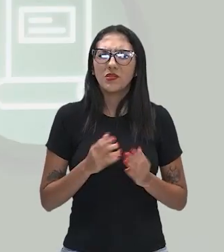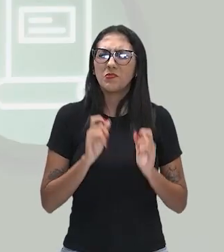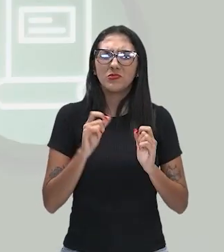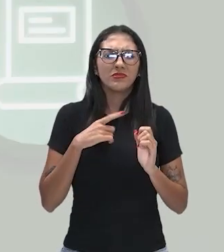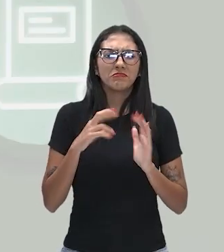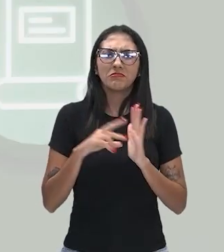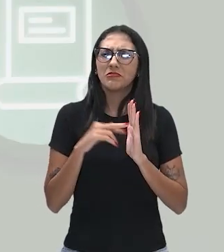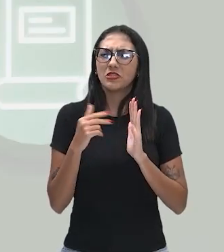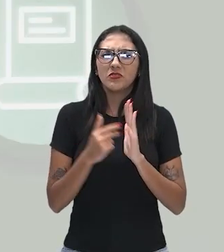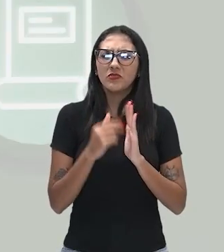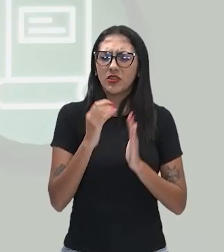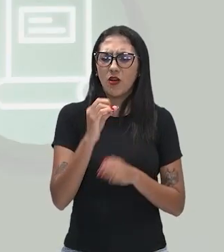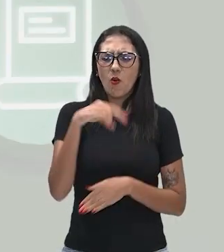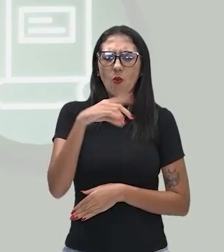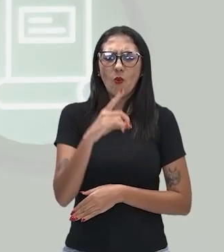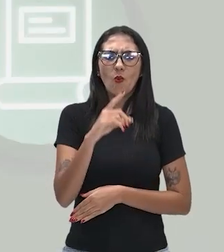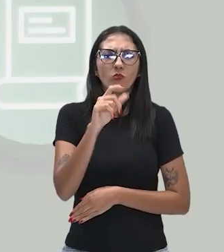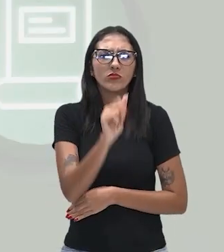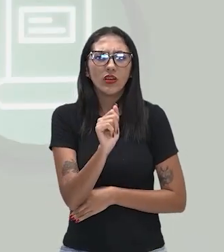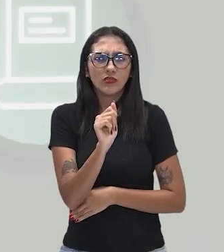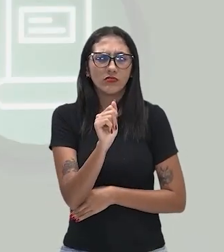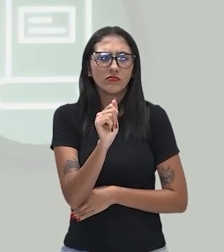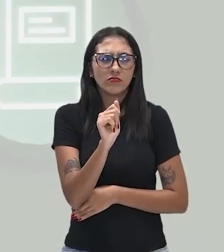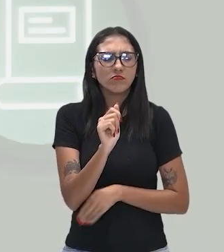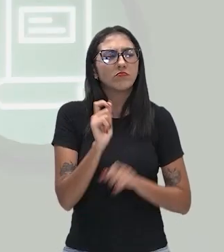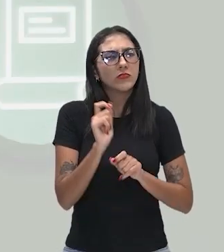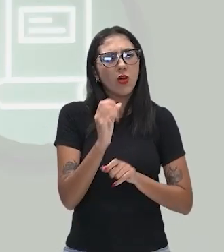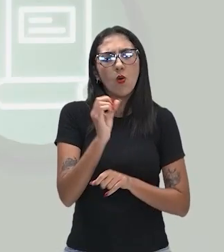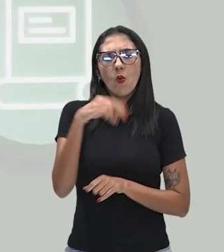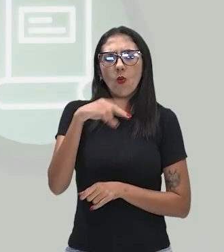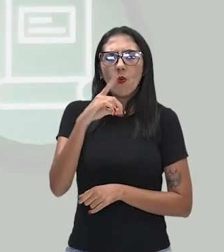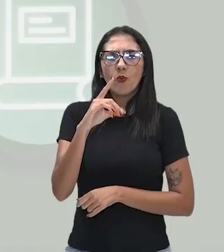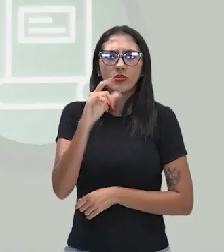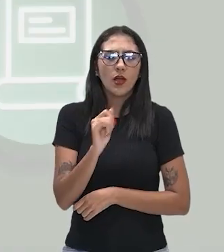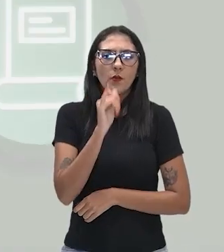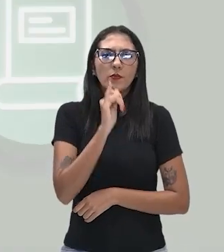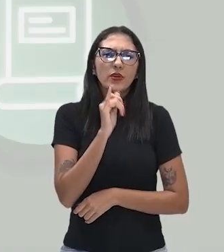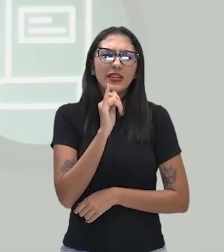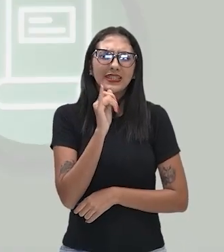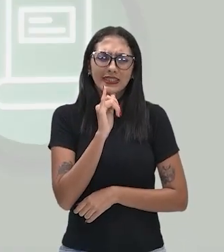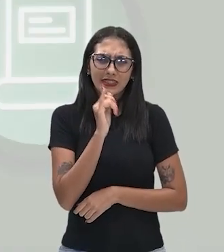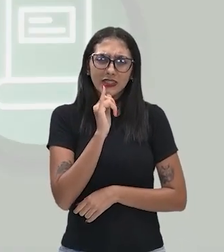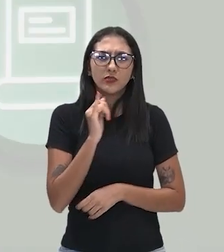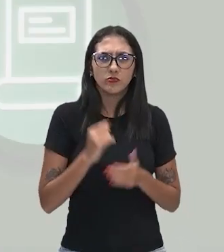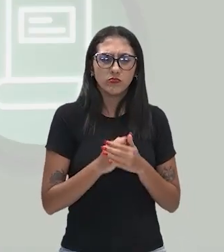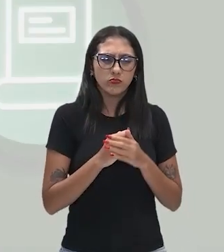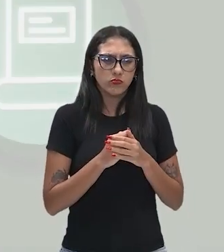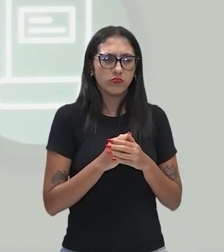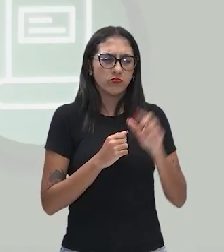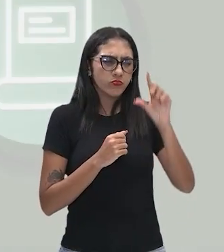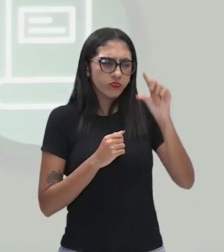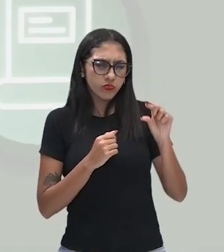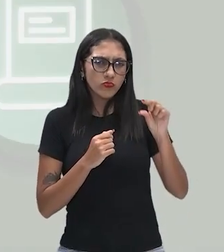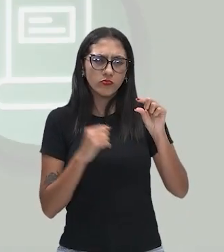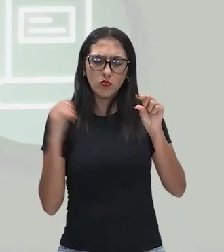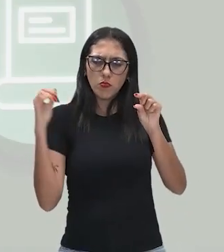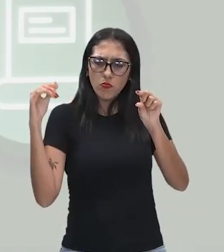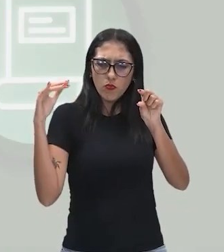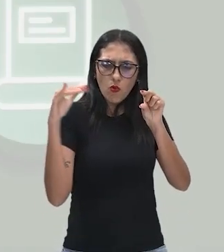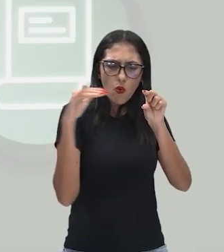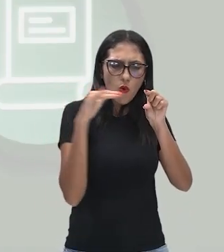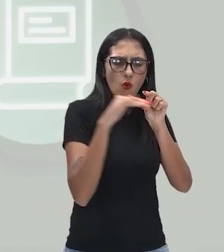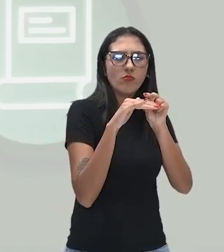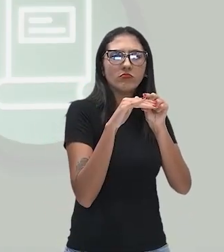onda? Uma onda, por exemplo, quando tu taca ela num buraco muito pequenininho, ela consegue passar.